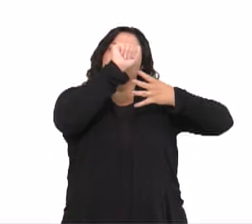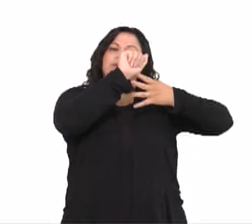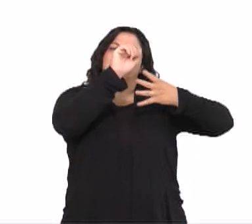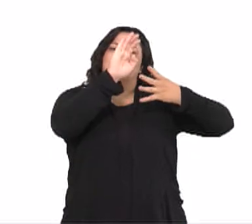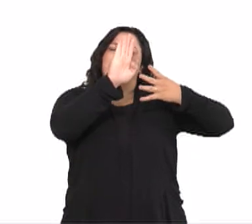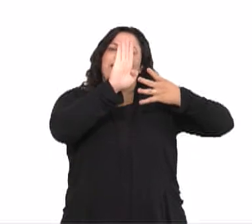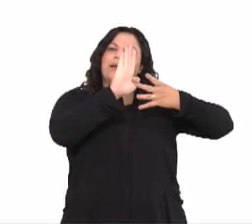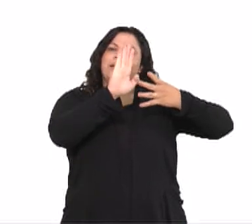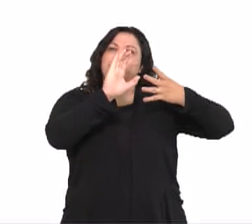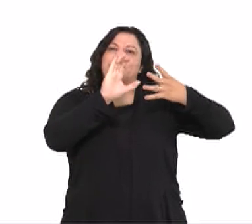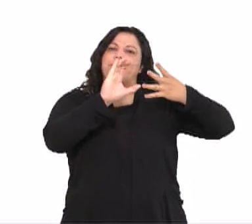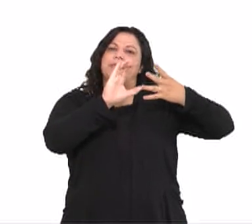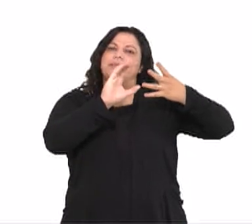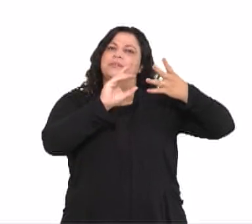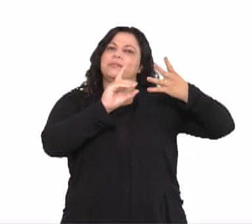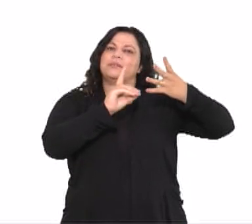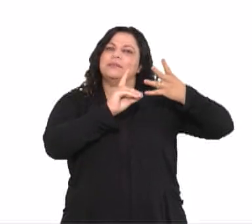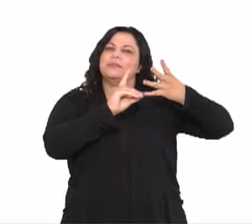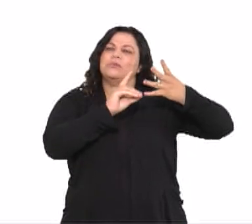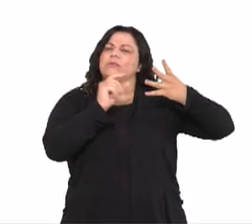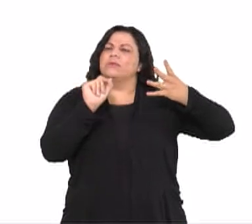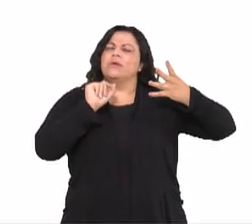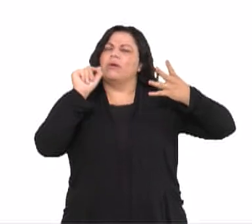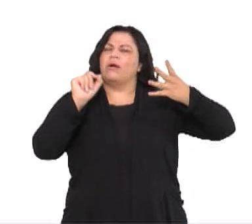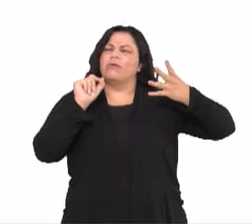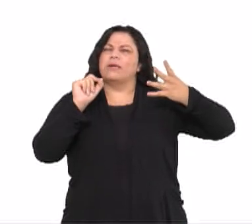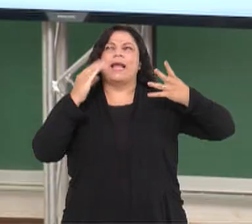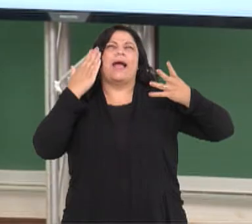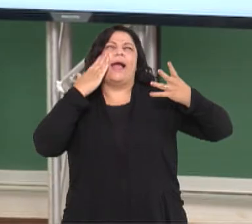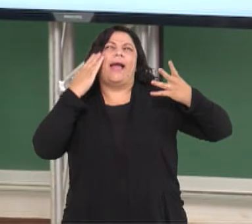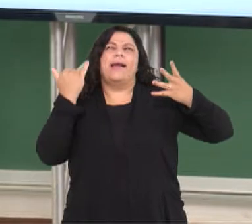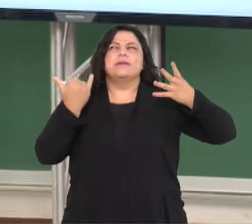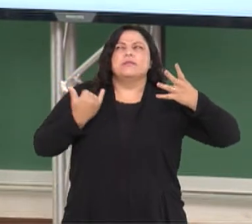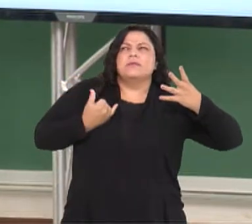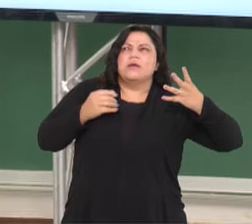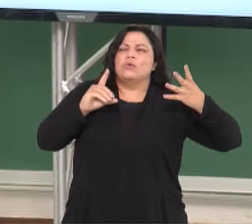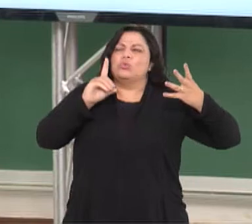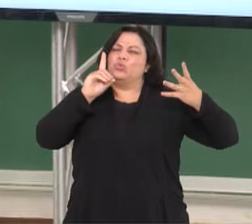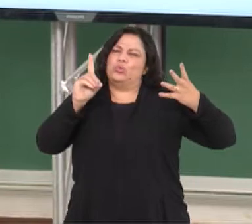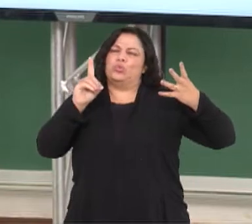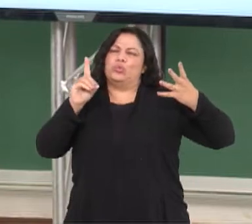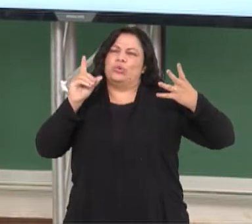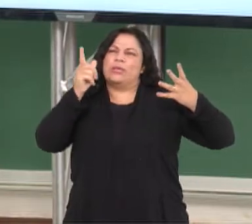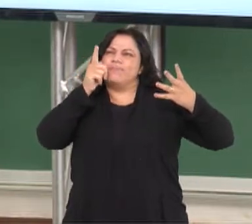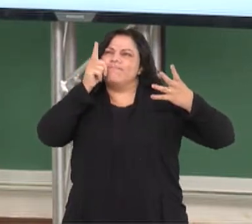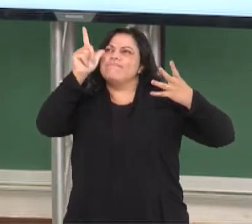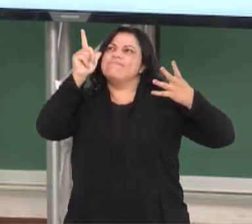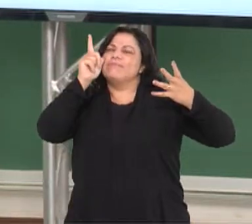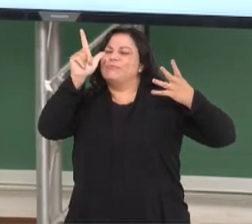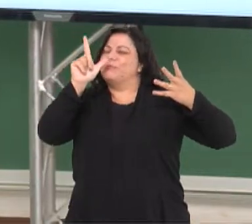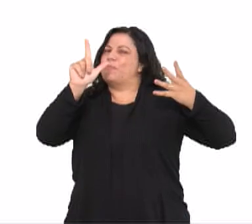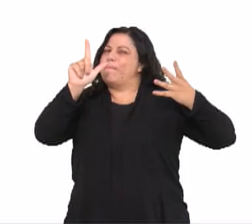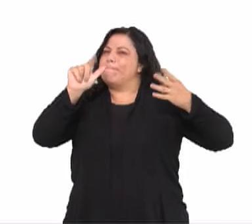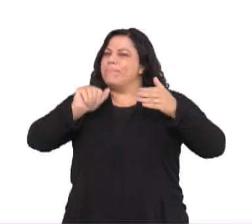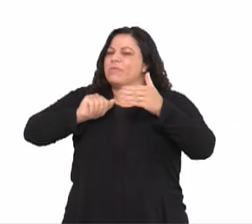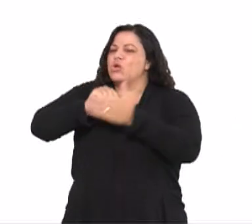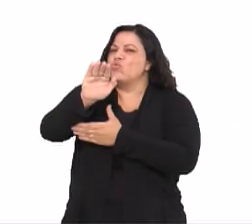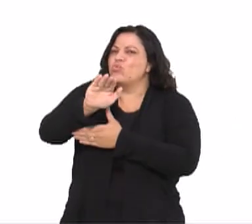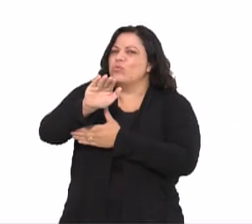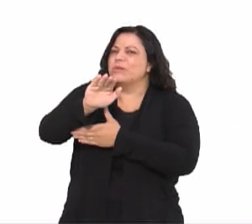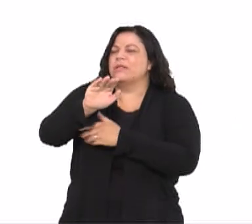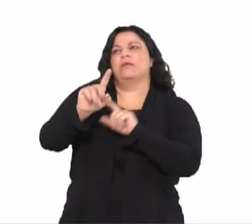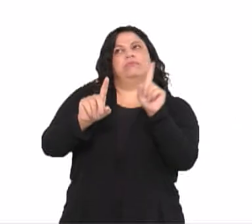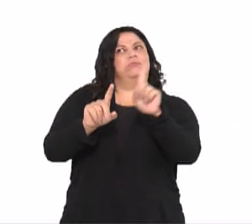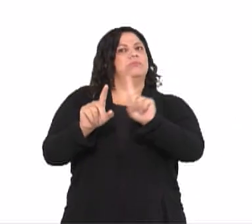correta. Professor, me disseram que se você chutar tudo D, dá lá, você acaba sendo bem. Eu escolho uma e chuta, não é bem assim. Cuidado.